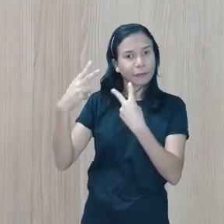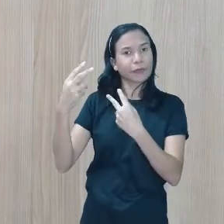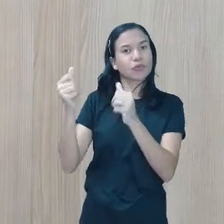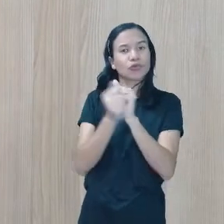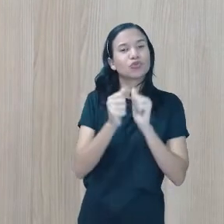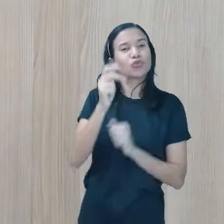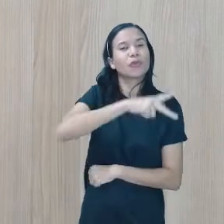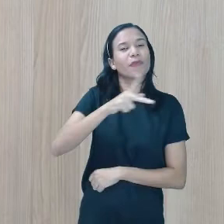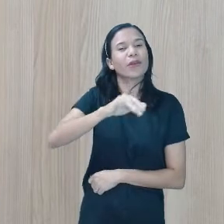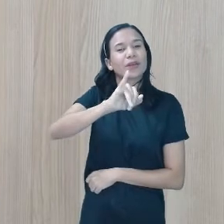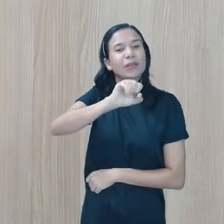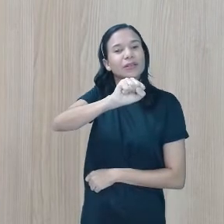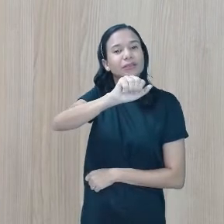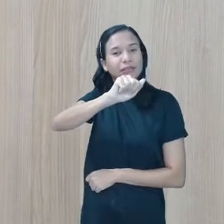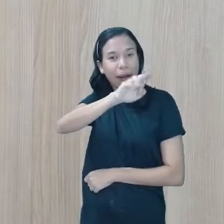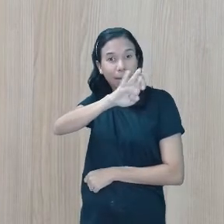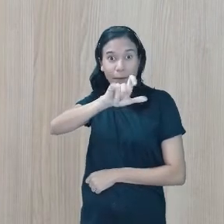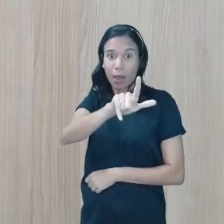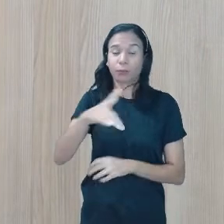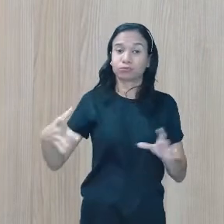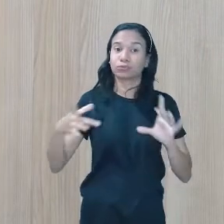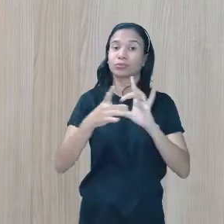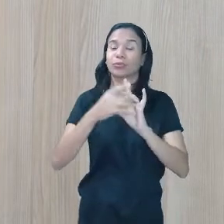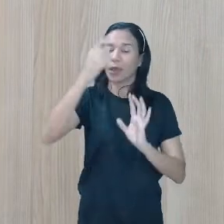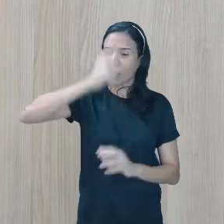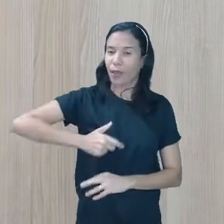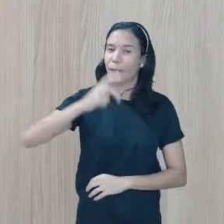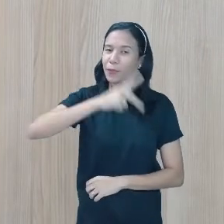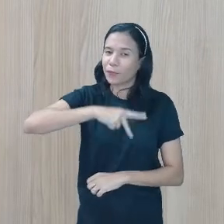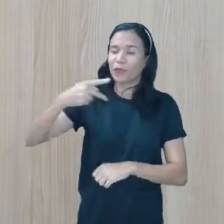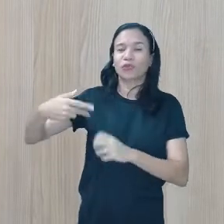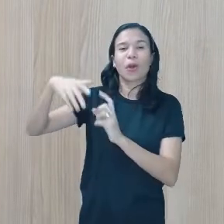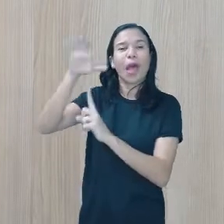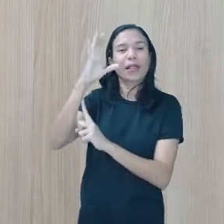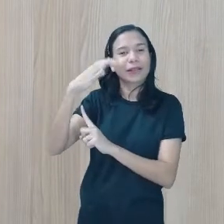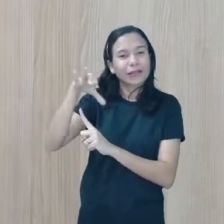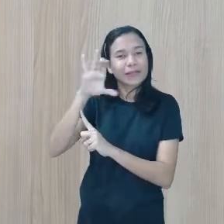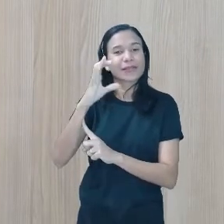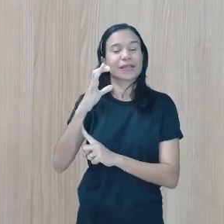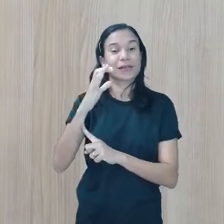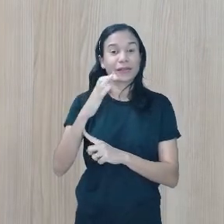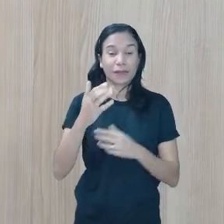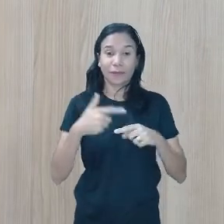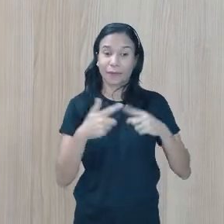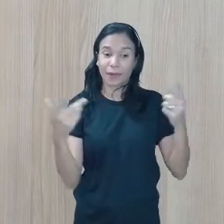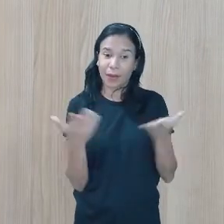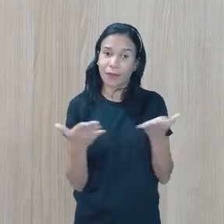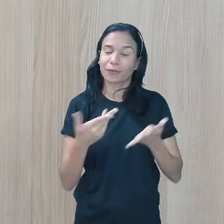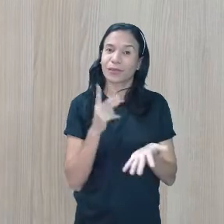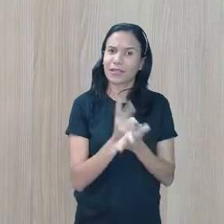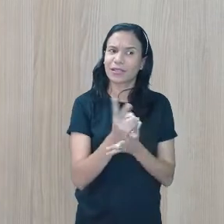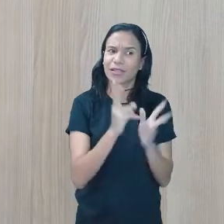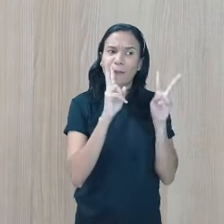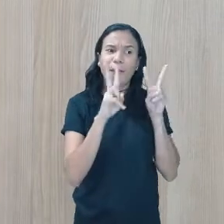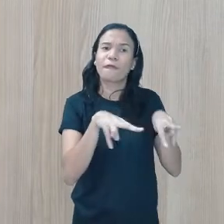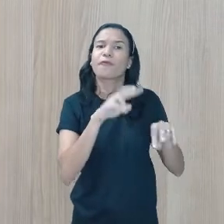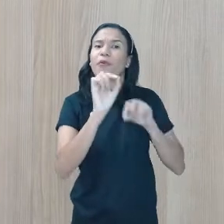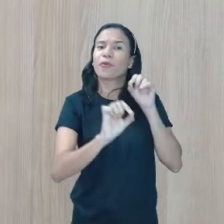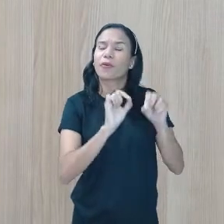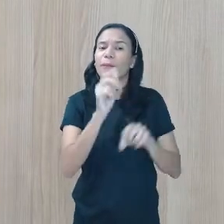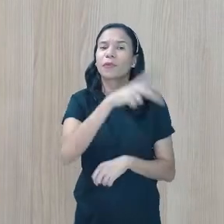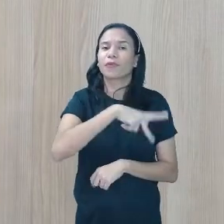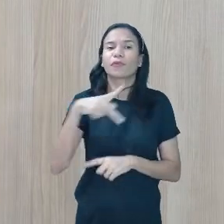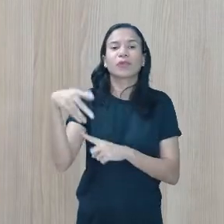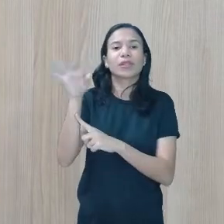professora Isabel, então nessa parceria de ciências, sou professora de ciências realmente. Atualmente vocês estão me vendo também como professora